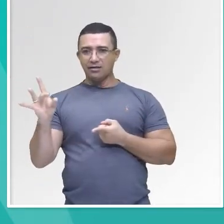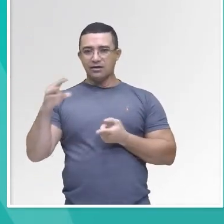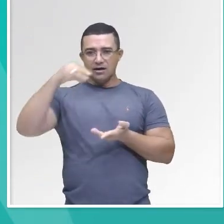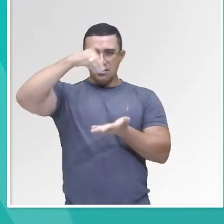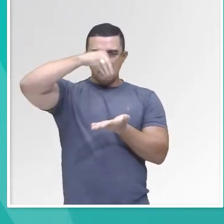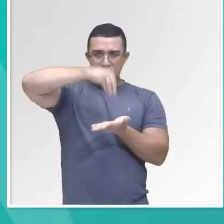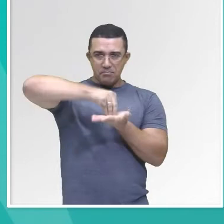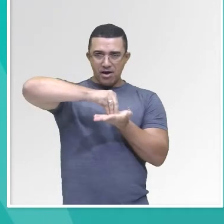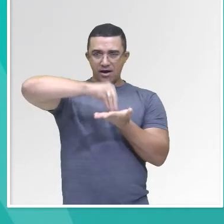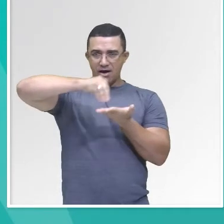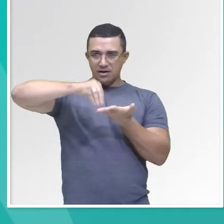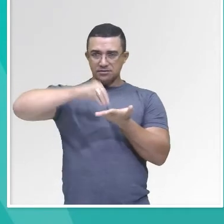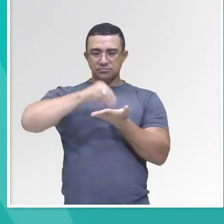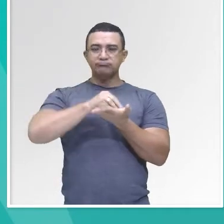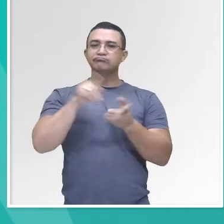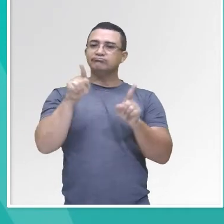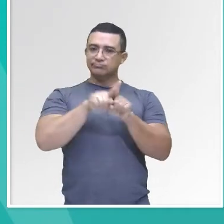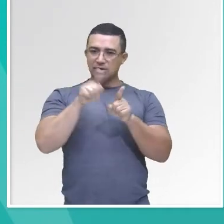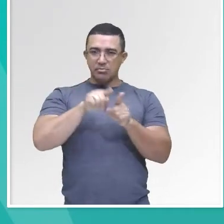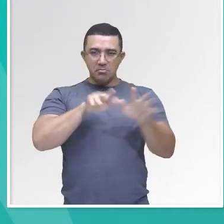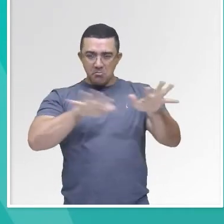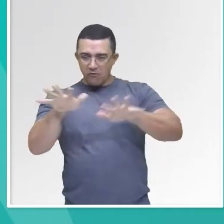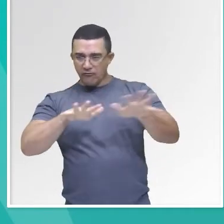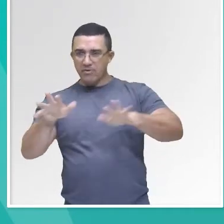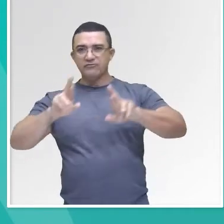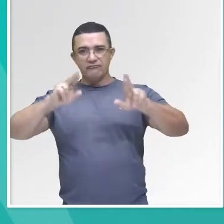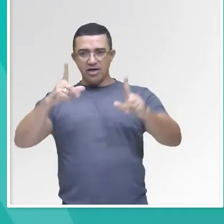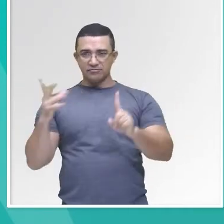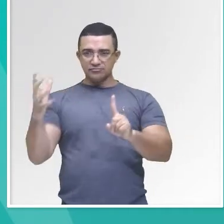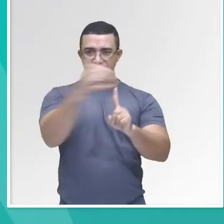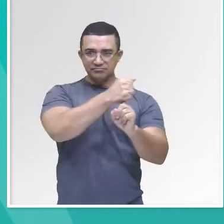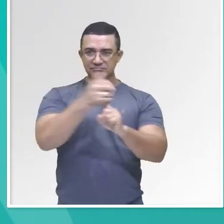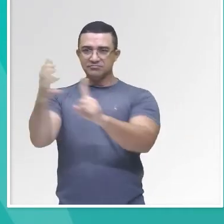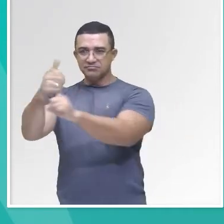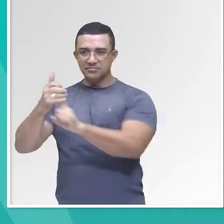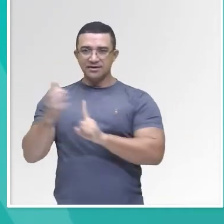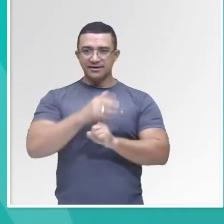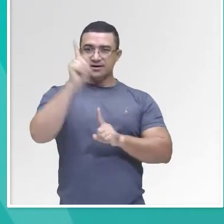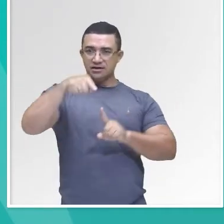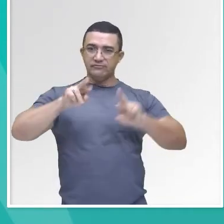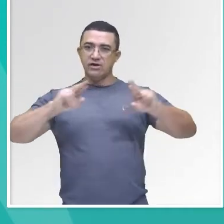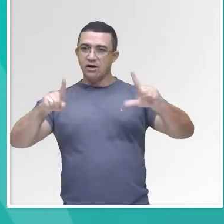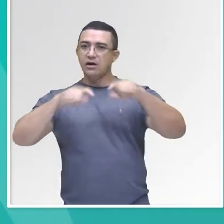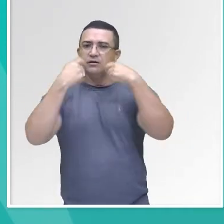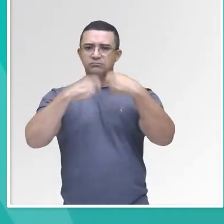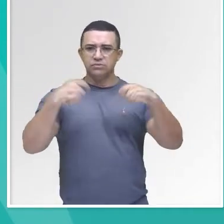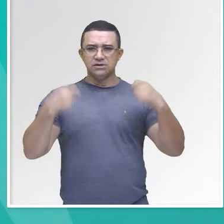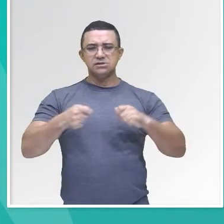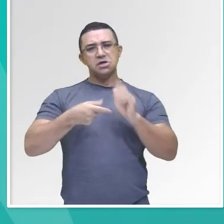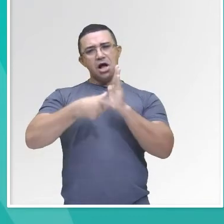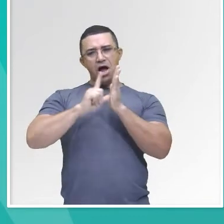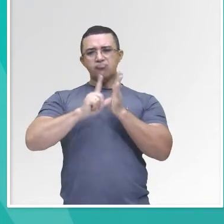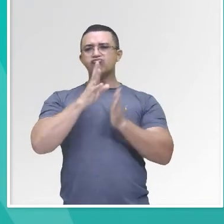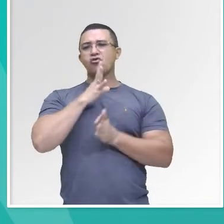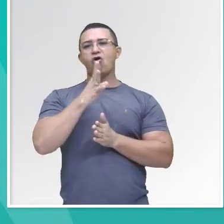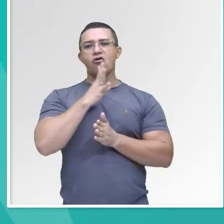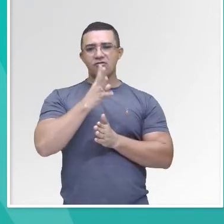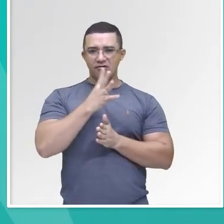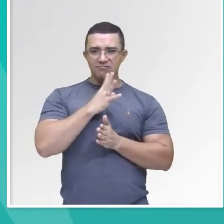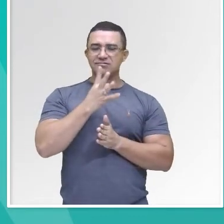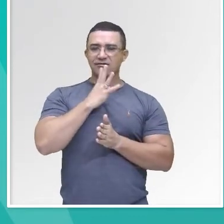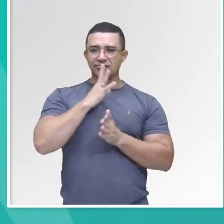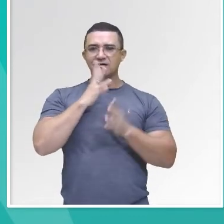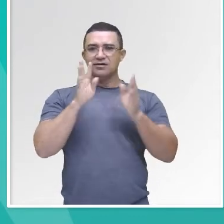locomover e capturar de uma forma diferente. Então, nós precisamos reconhecer a existência aí